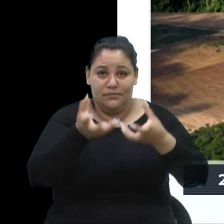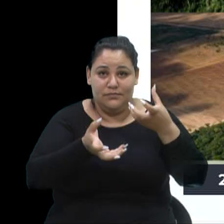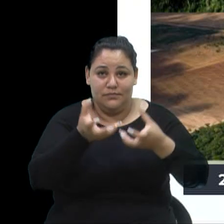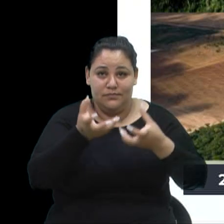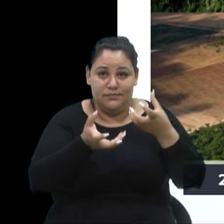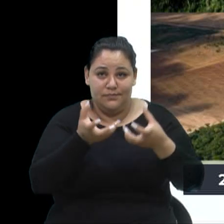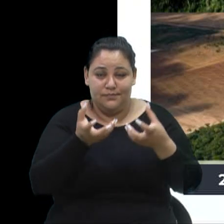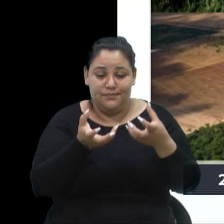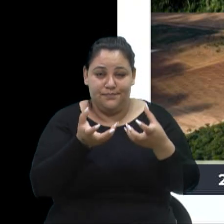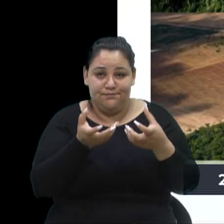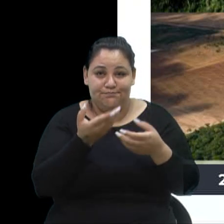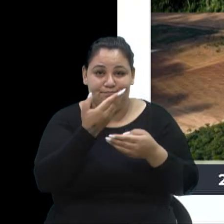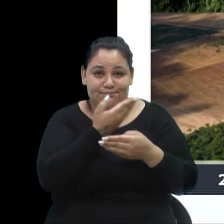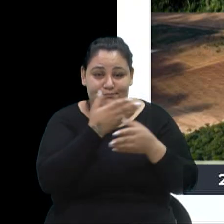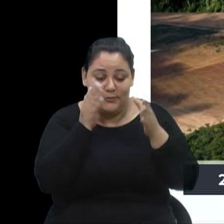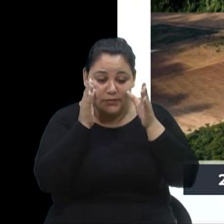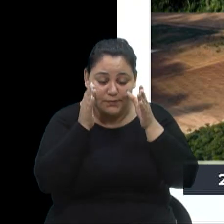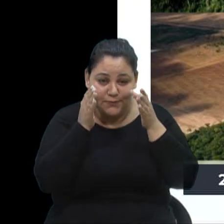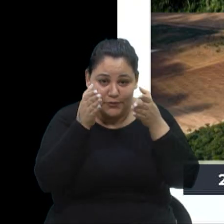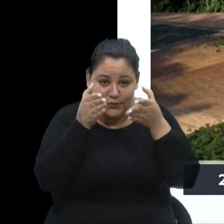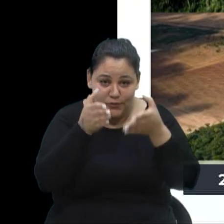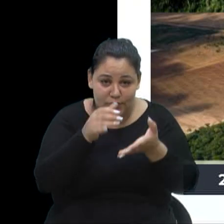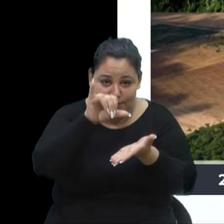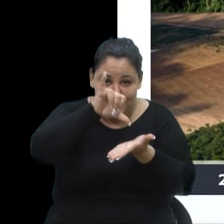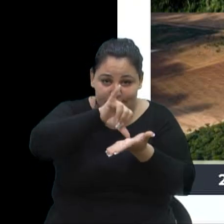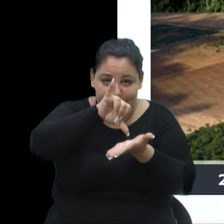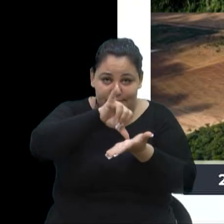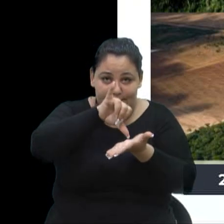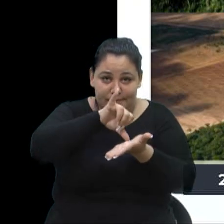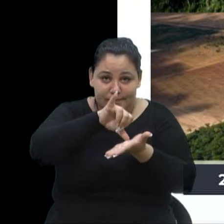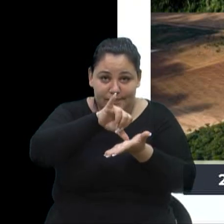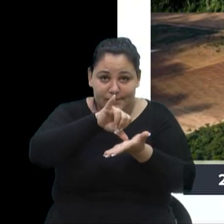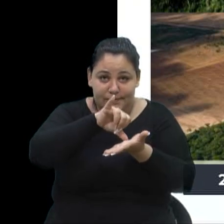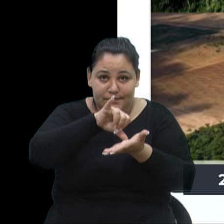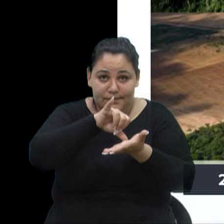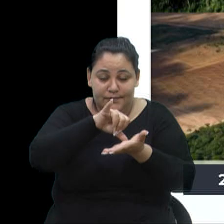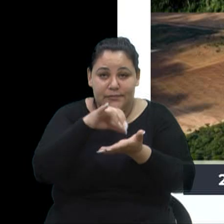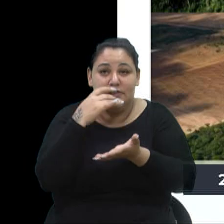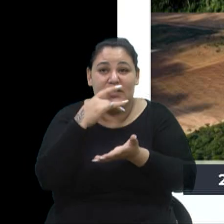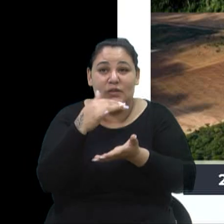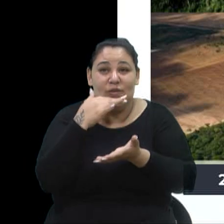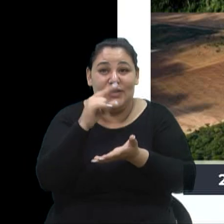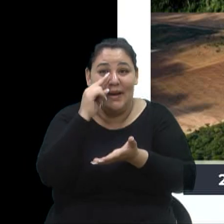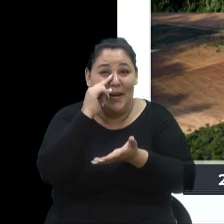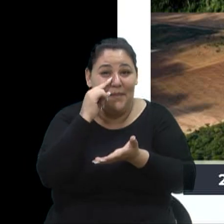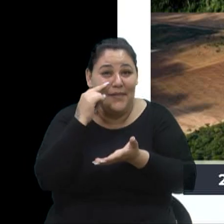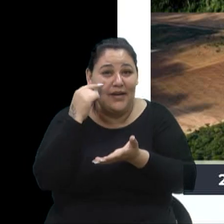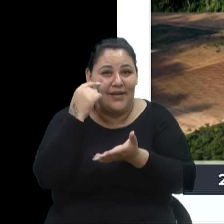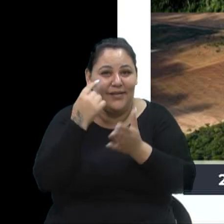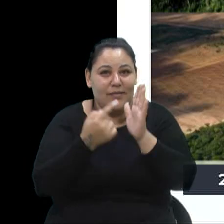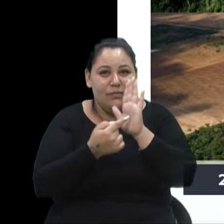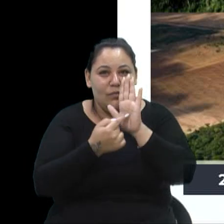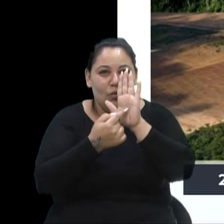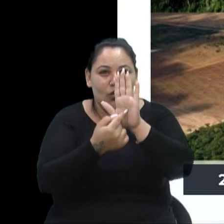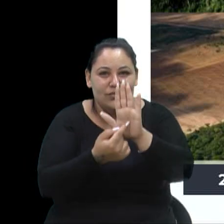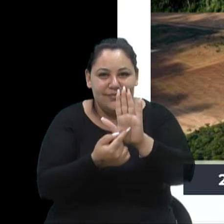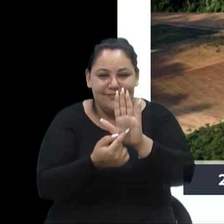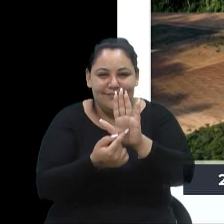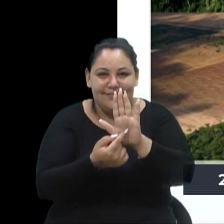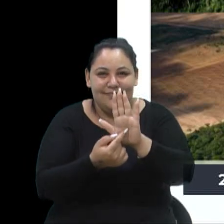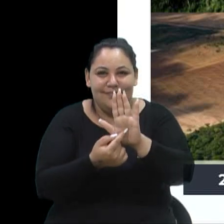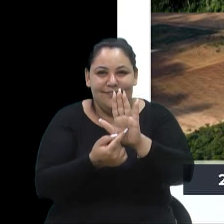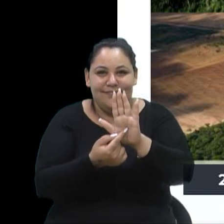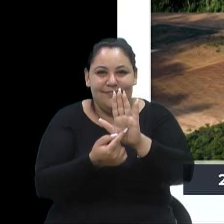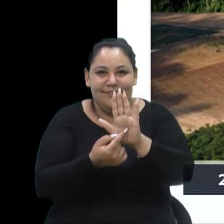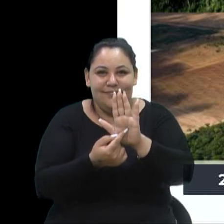focos onde a cor amarela avança na parte verde. E aqui são